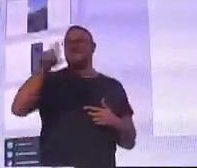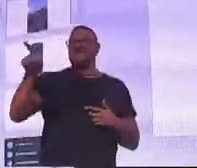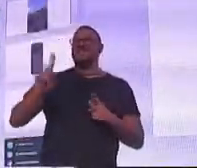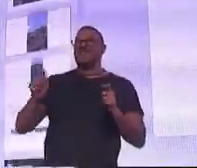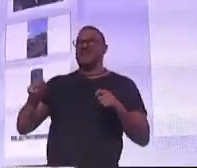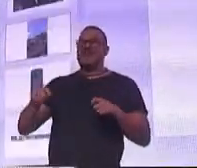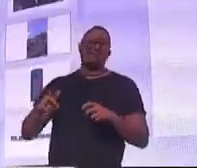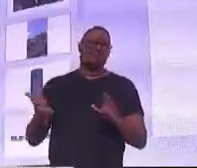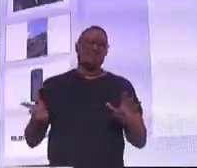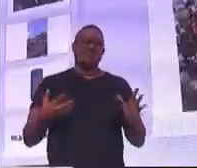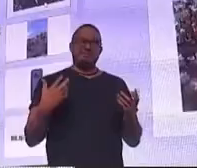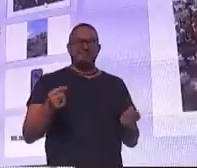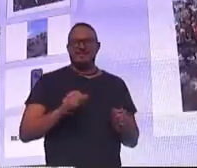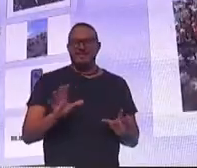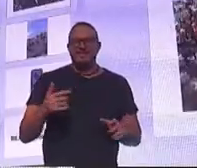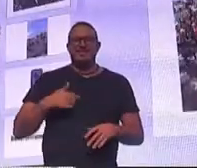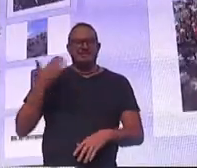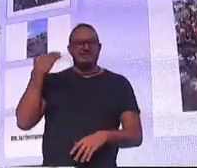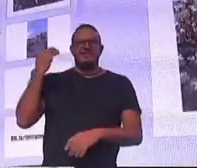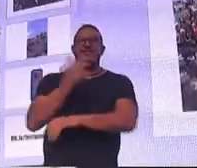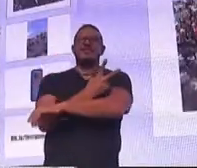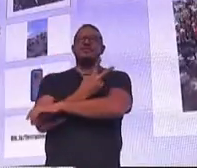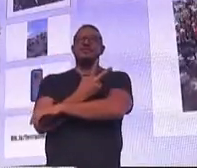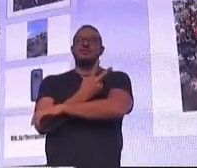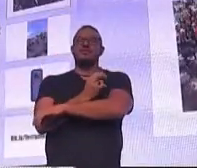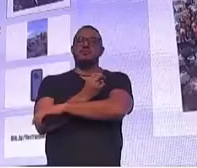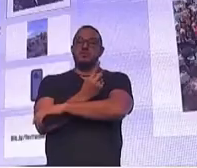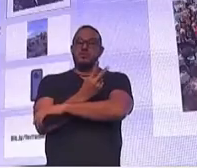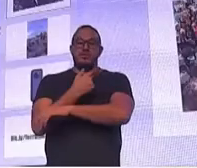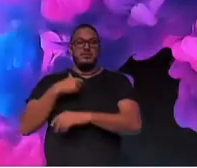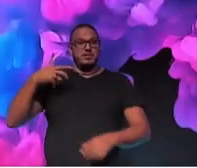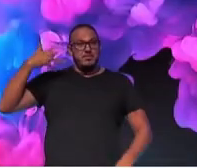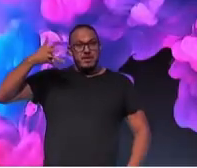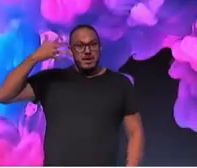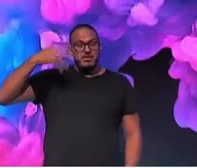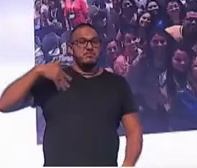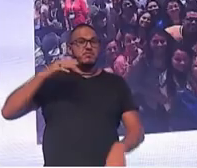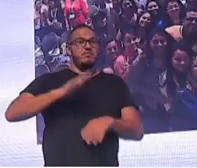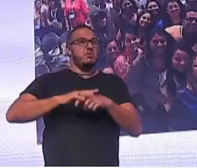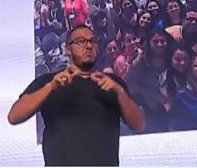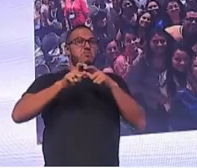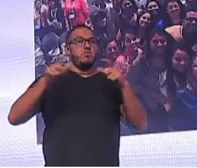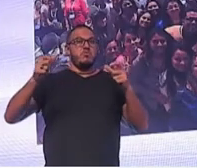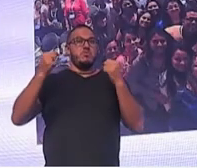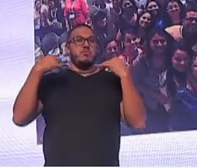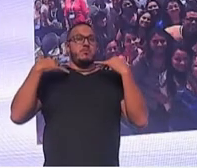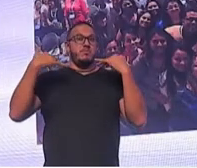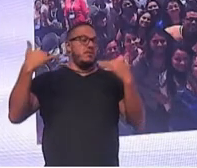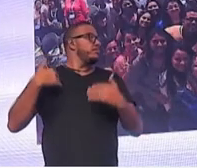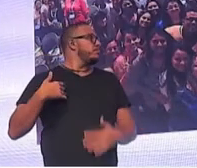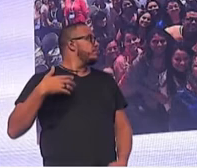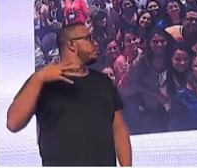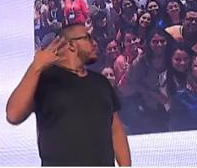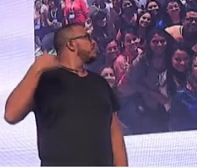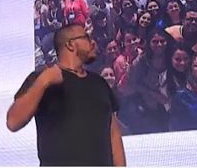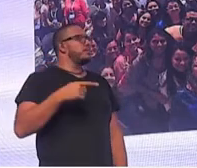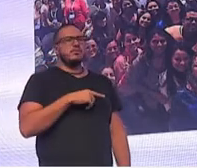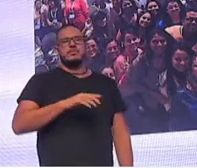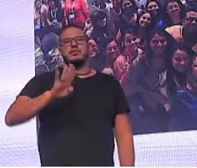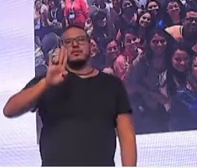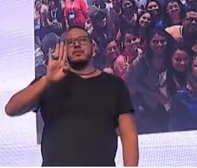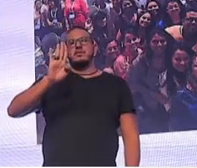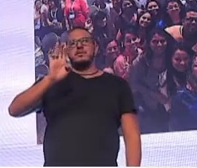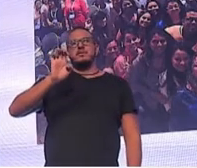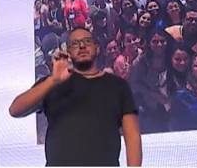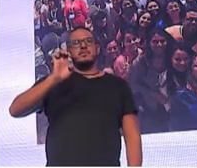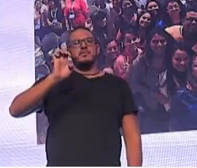aqui. Olha só, em 2012, quando eu estava dando palestra, esse foi o meu maior público até aquele momento. Eu dei uma palestra em Belém, no hangar, para